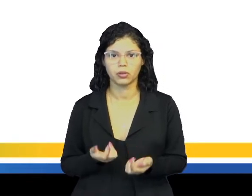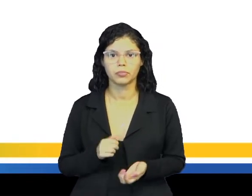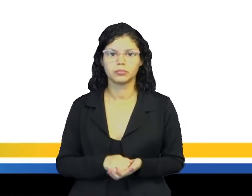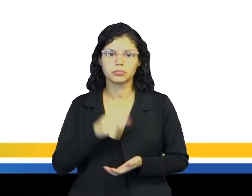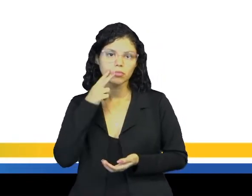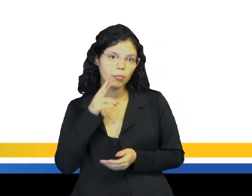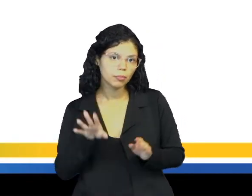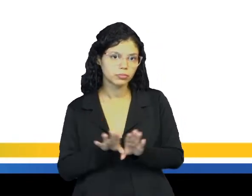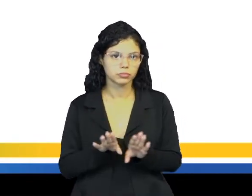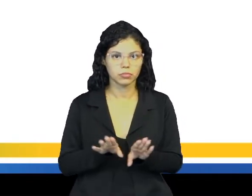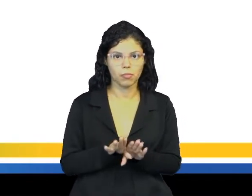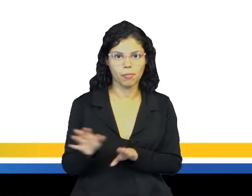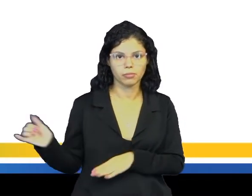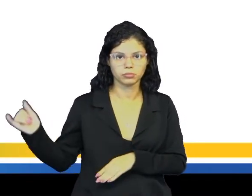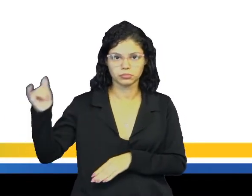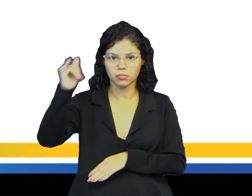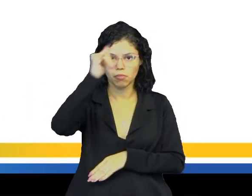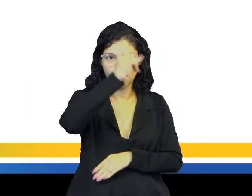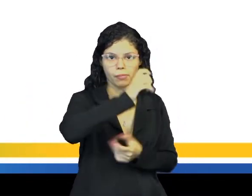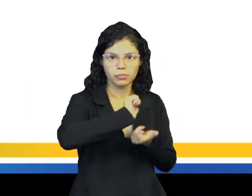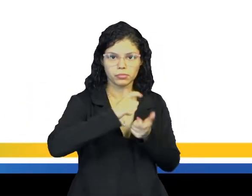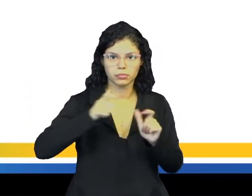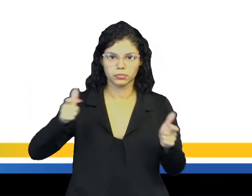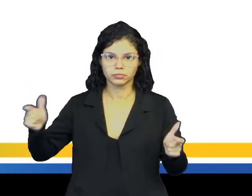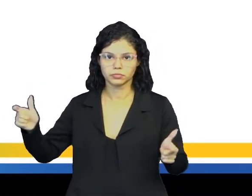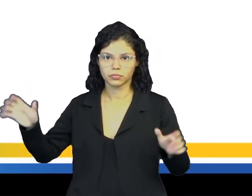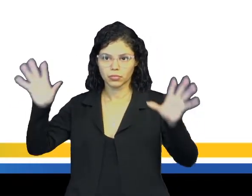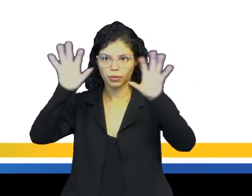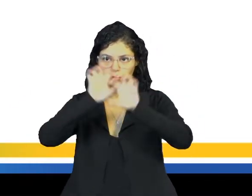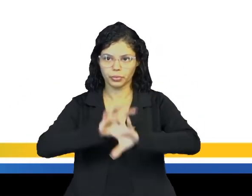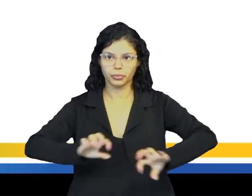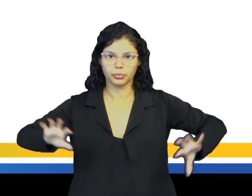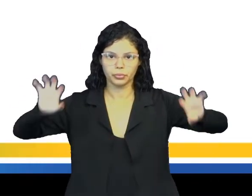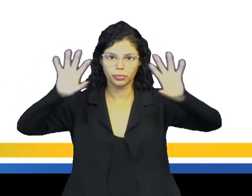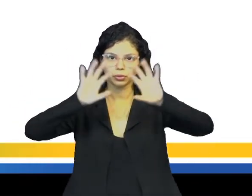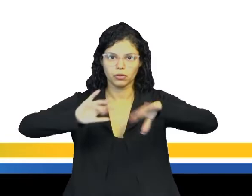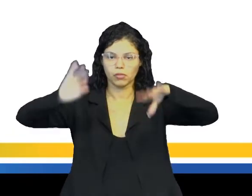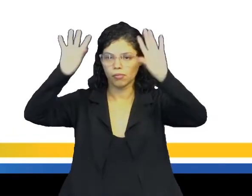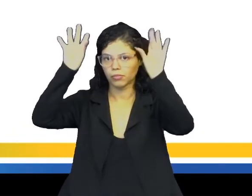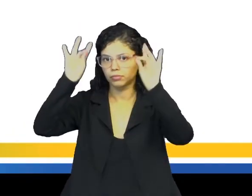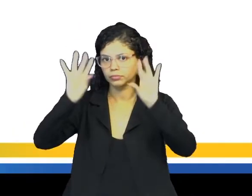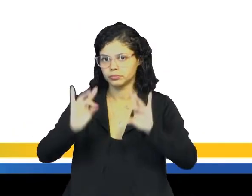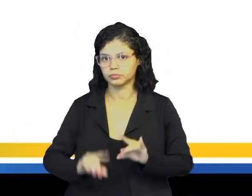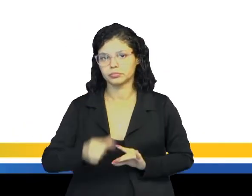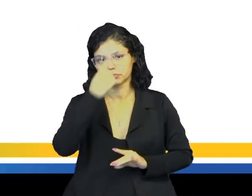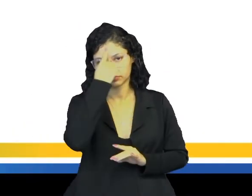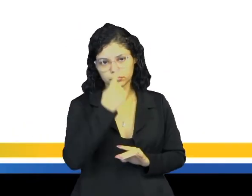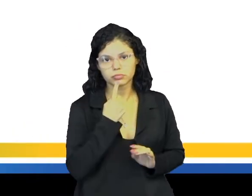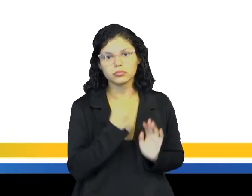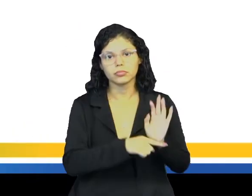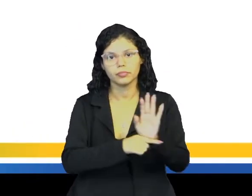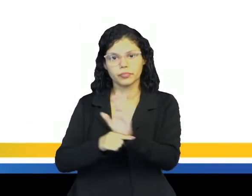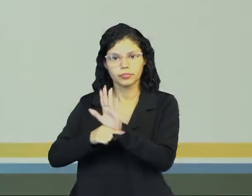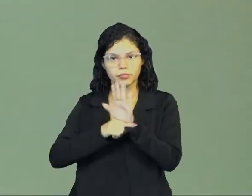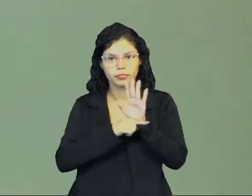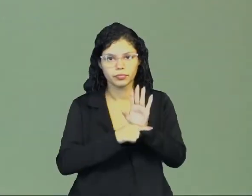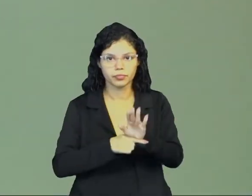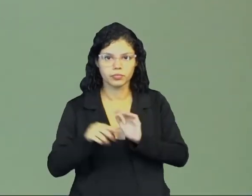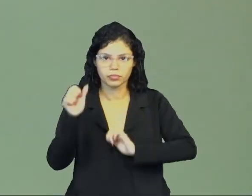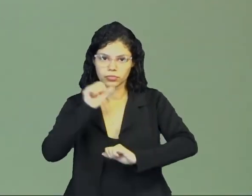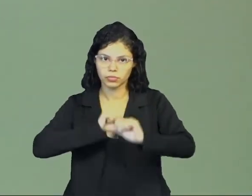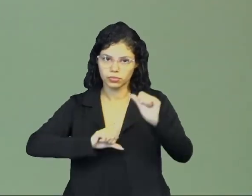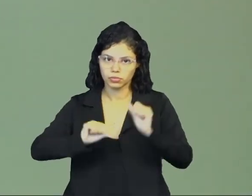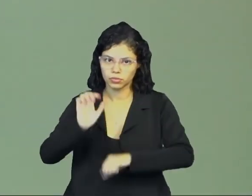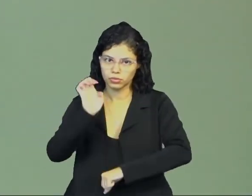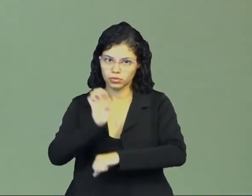e vimos também aí um avião liberando uma grande quantidade de fumaça. Cada figura dessa representa então uma